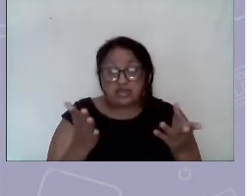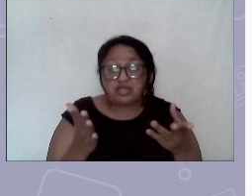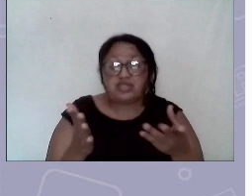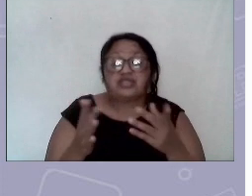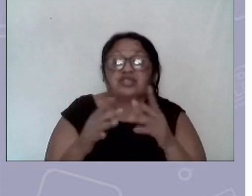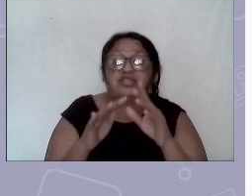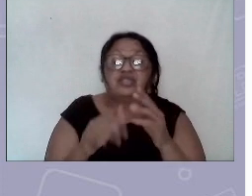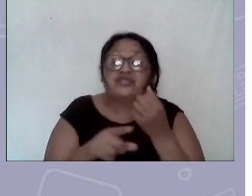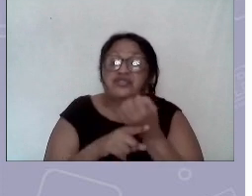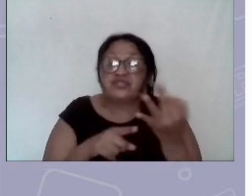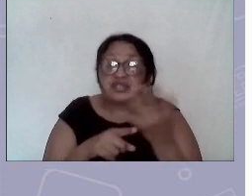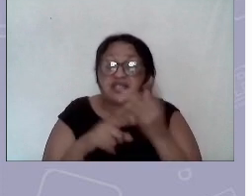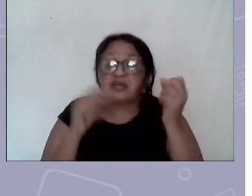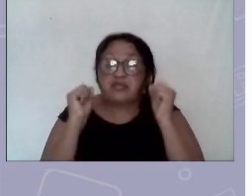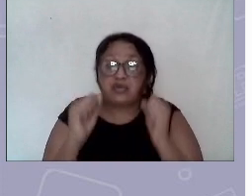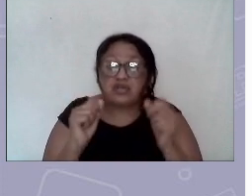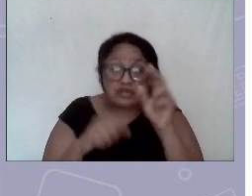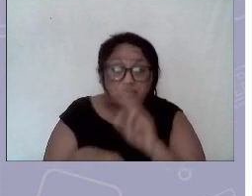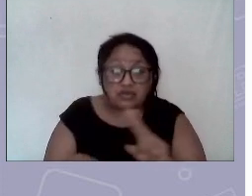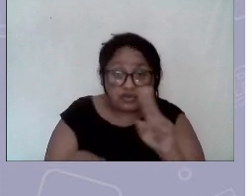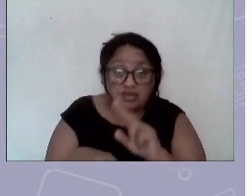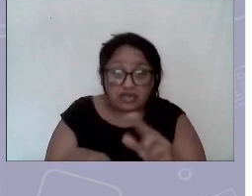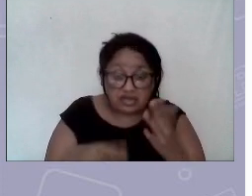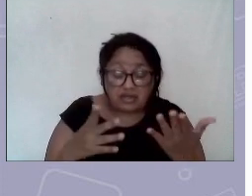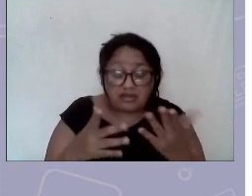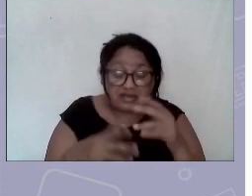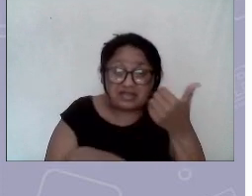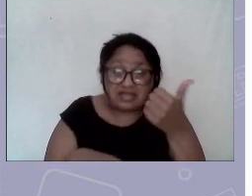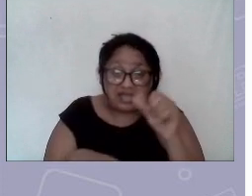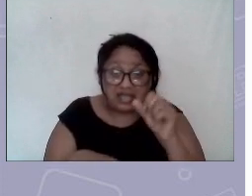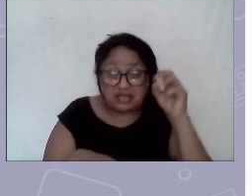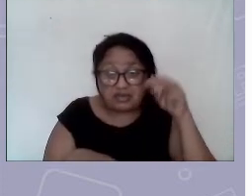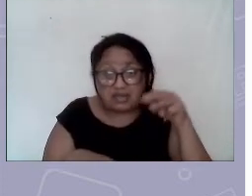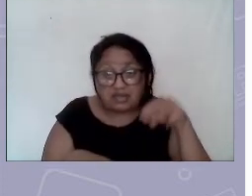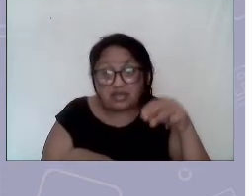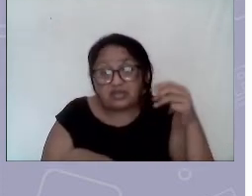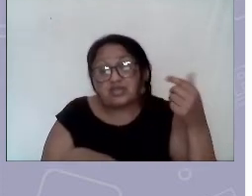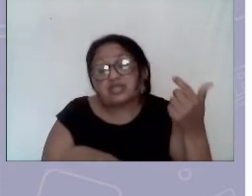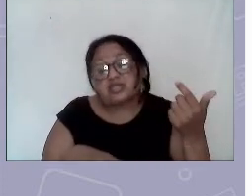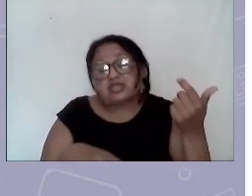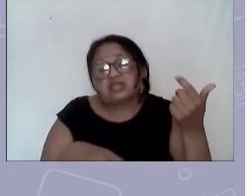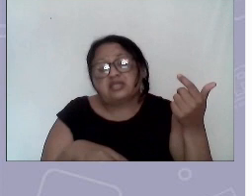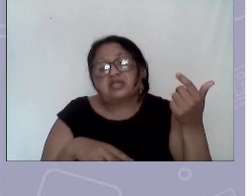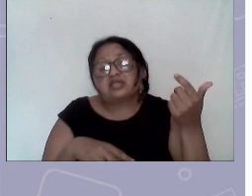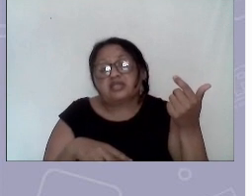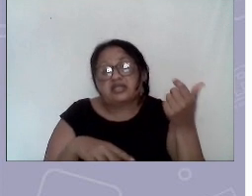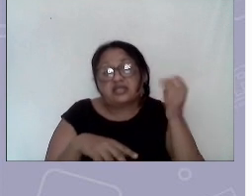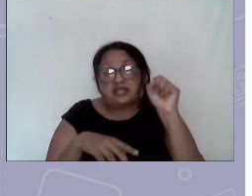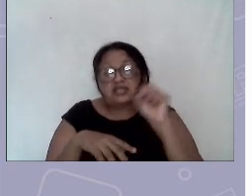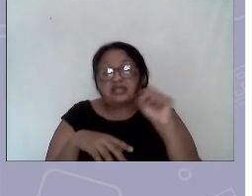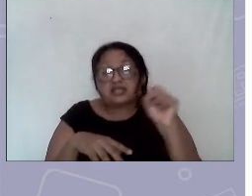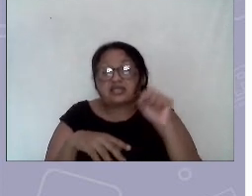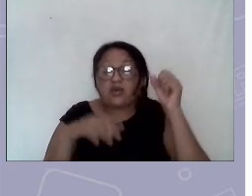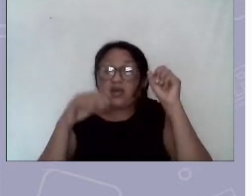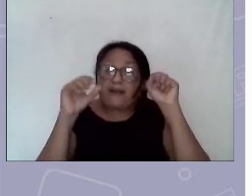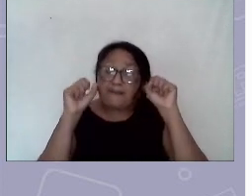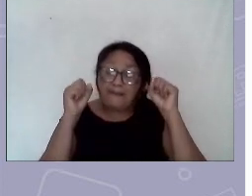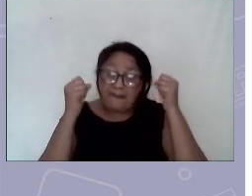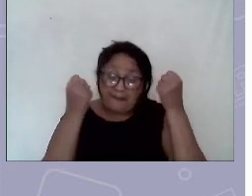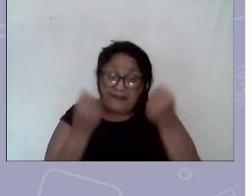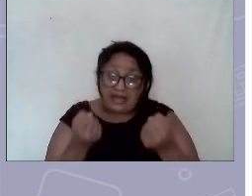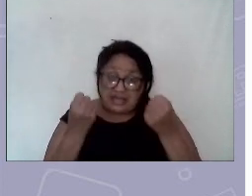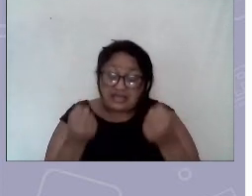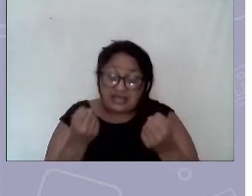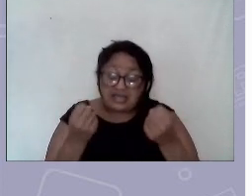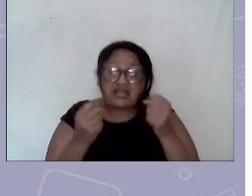gravitacional igual a 10 metros por segundo quadrado então na verdade a força normal é quanto gente é a massa que vale